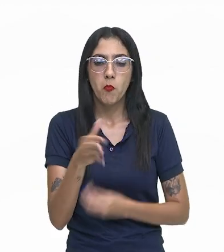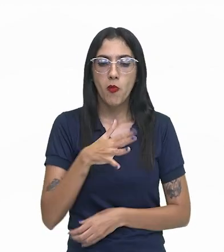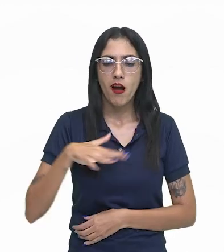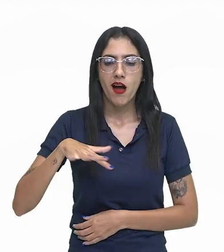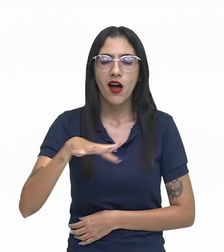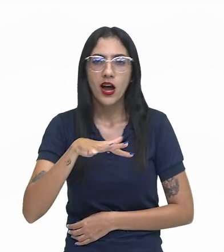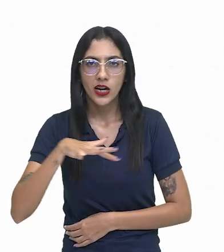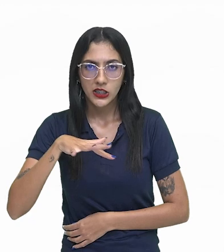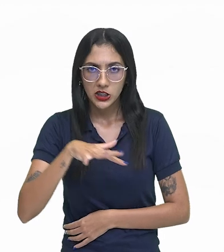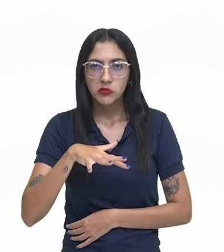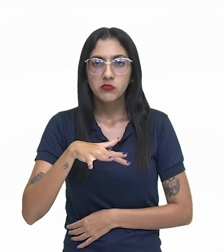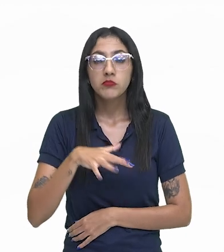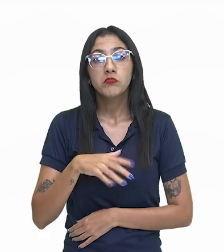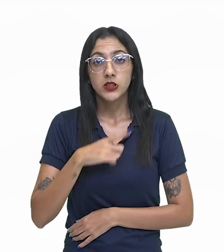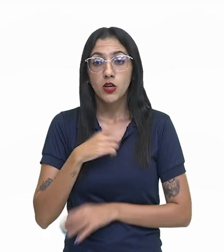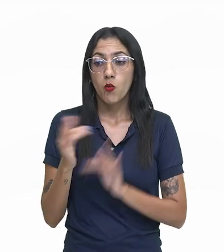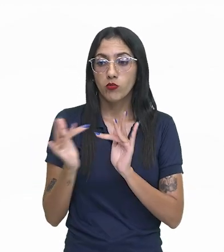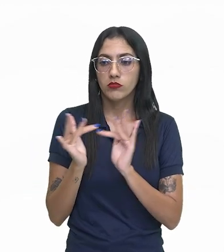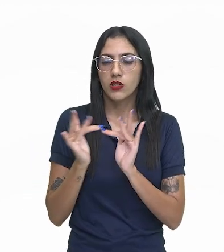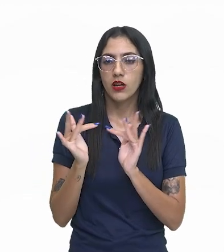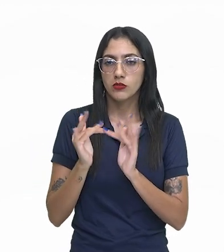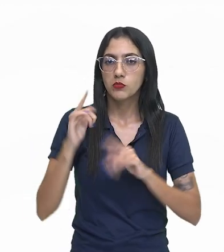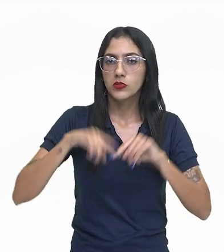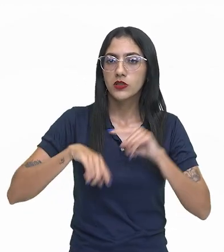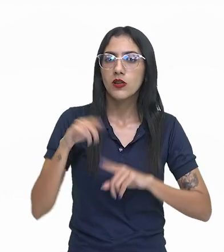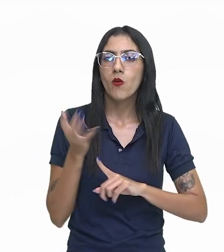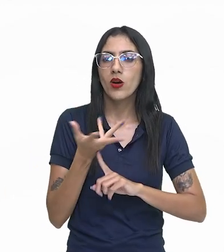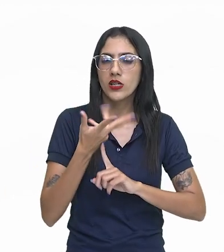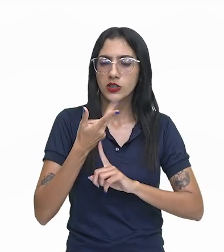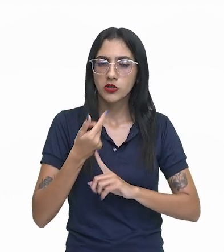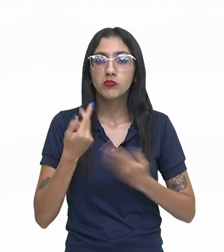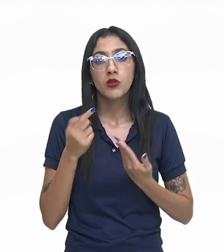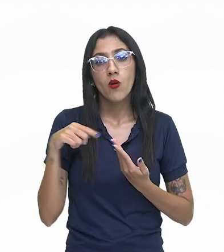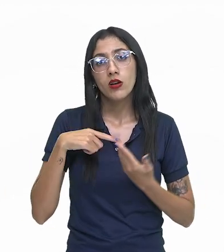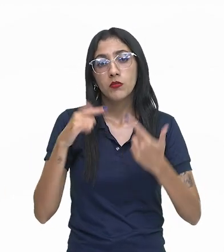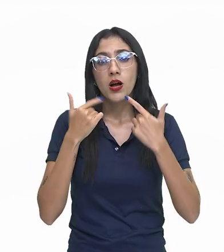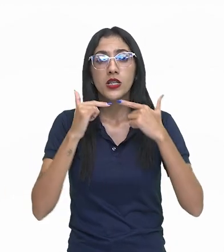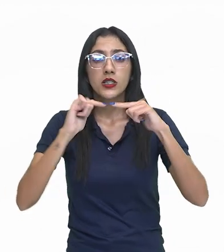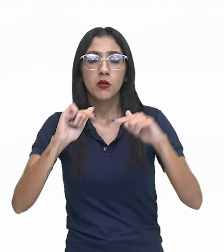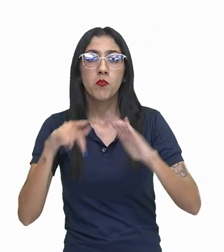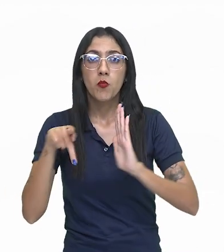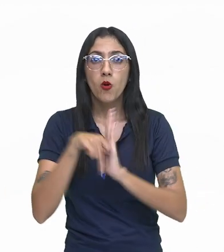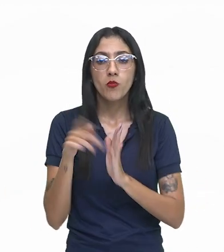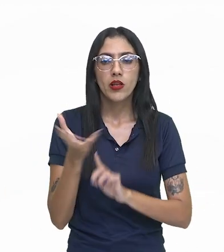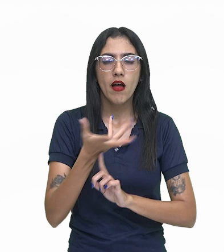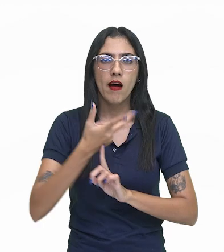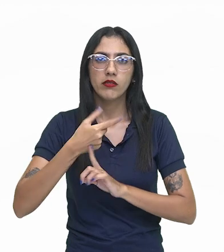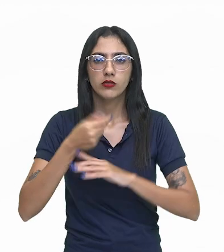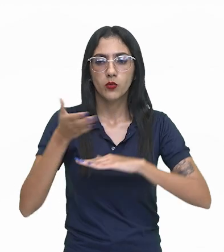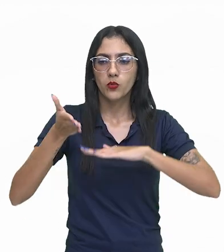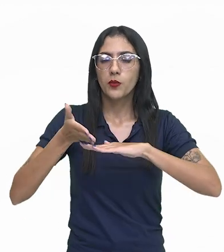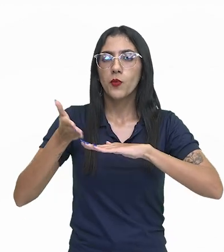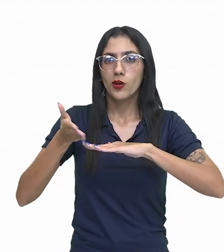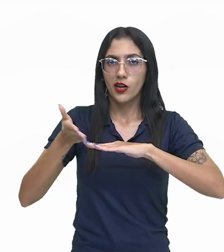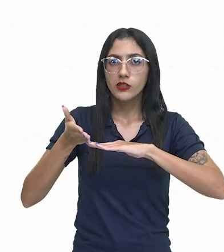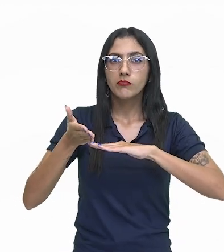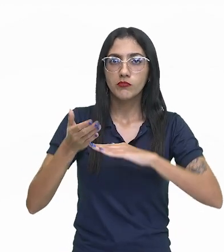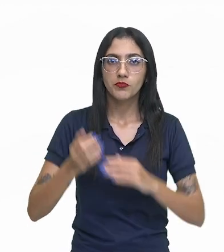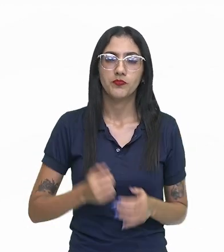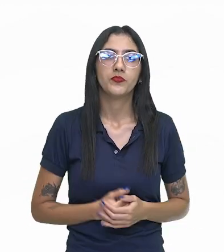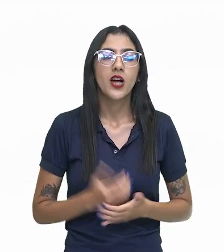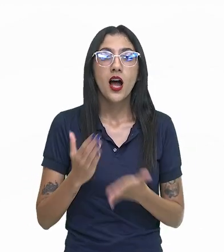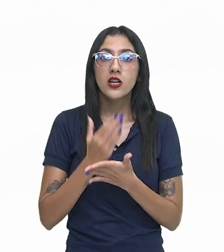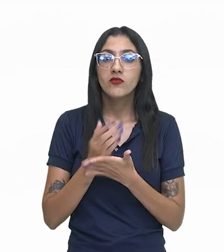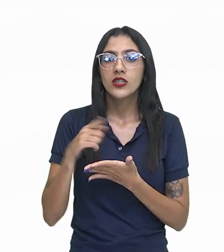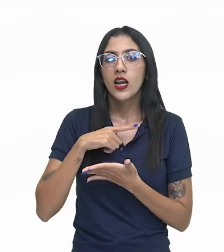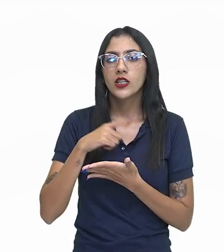como elemento fundamental. É uma linguagem relacionada à arte contemporânea e, na maior parte das vezes, é